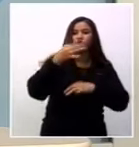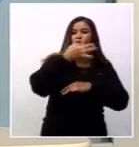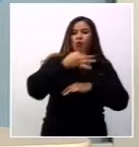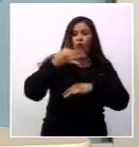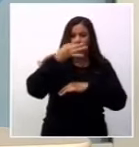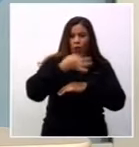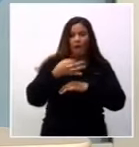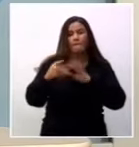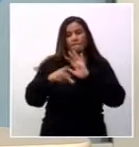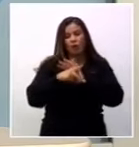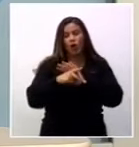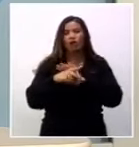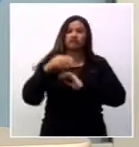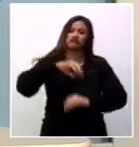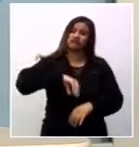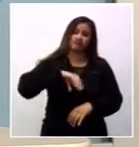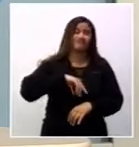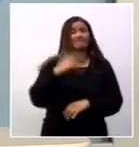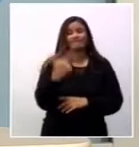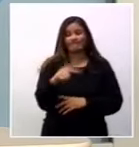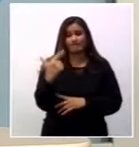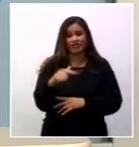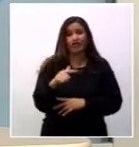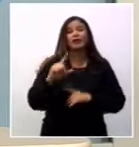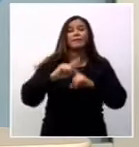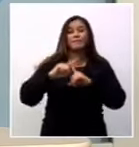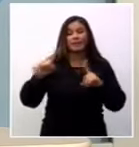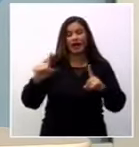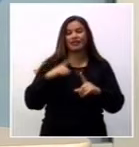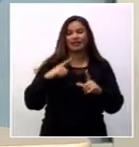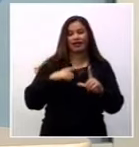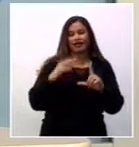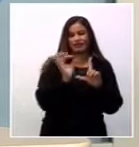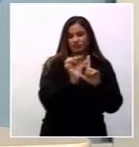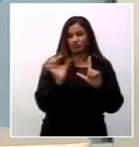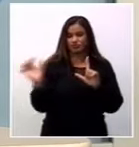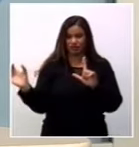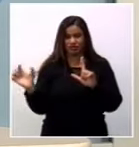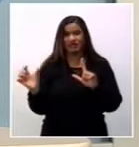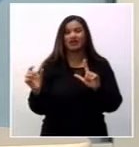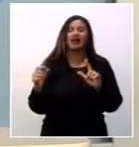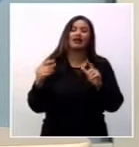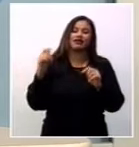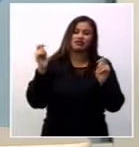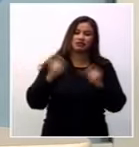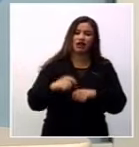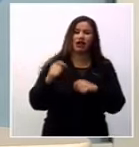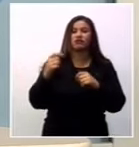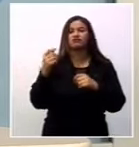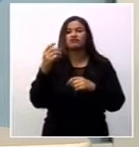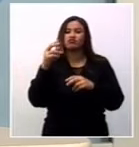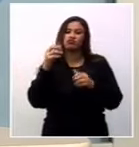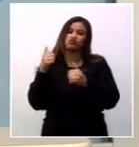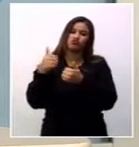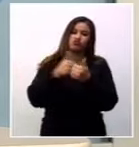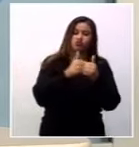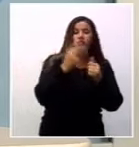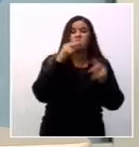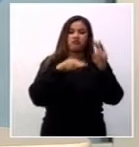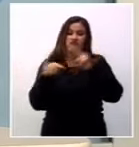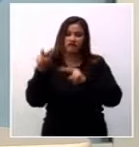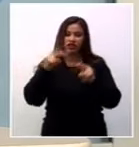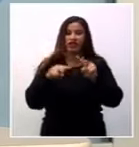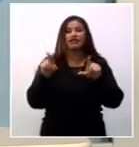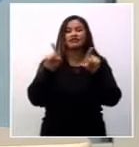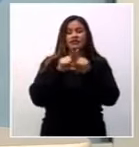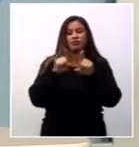trouxe a legenda para vocês acompanharem. E ele traz mensagens, né, muito interessantes do ponto de vista da questão